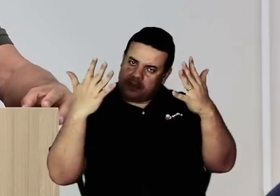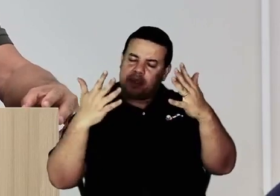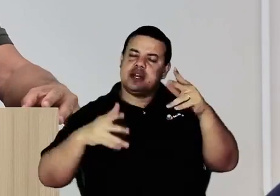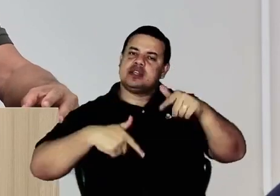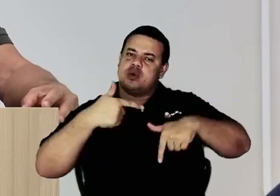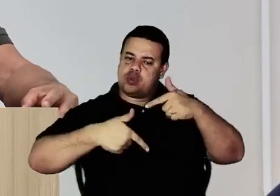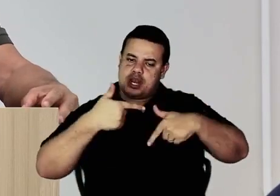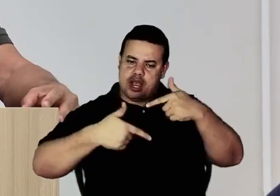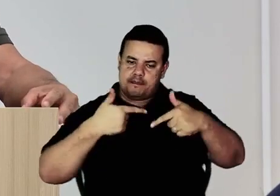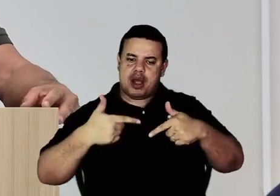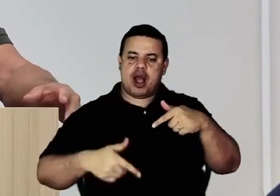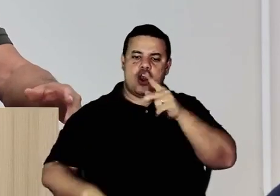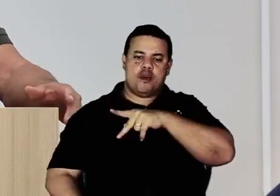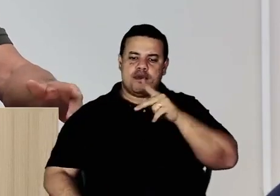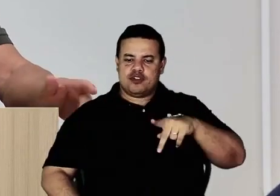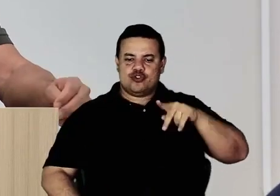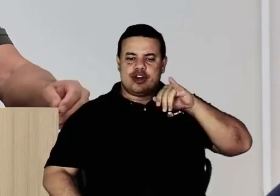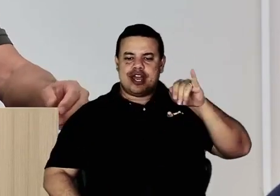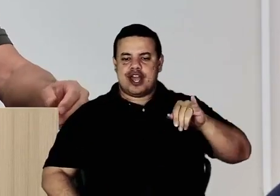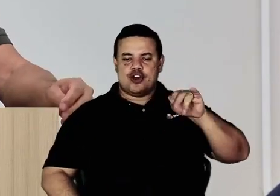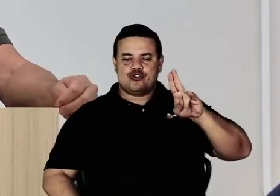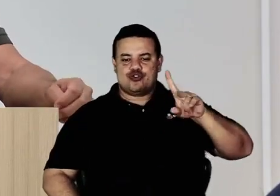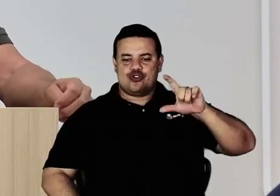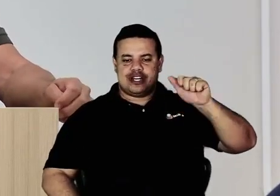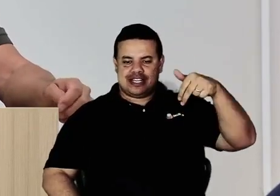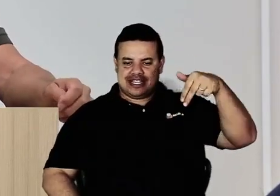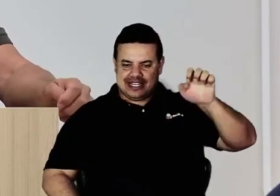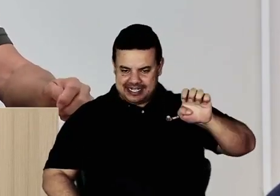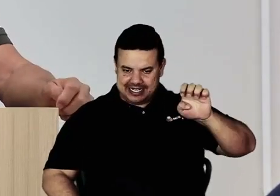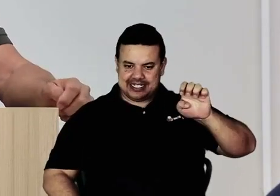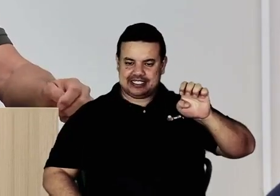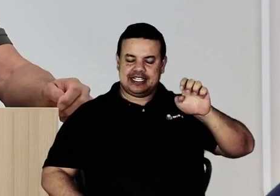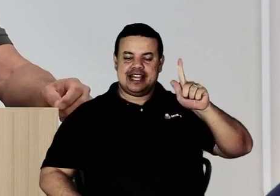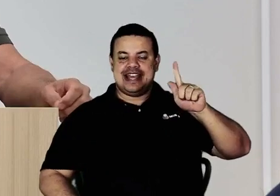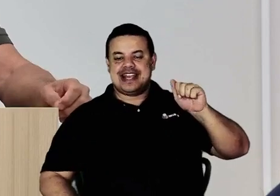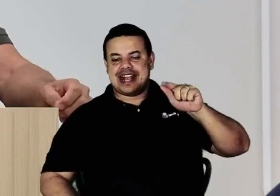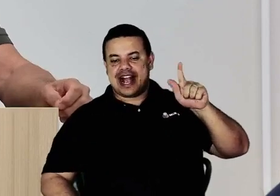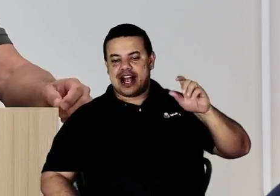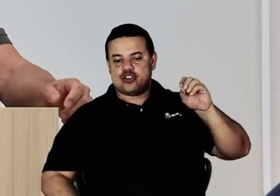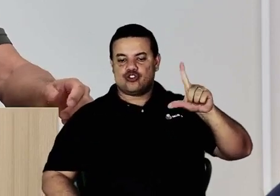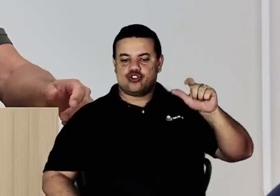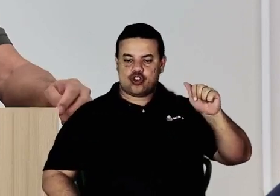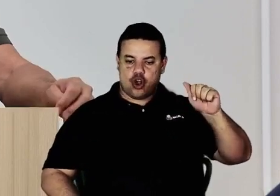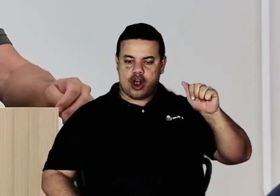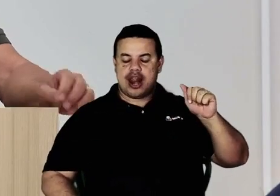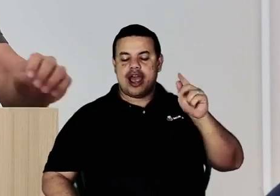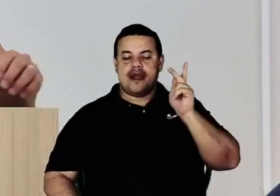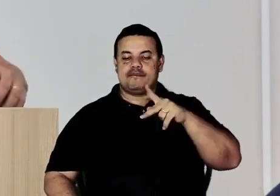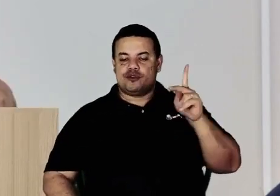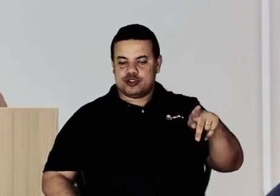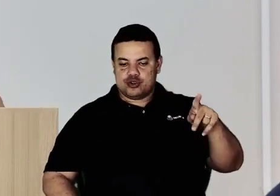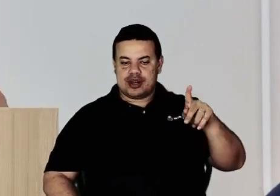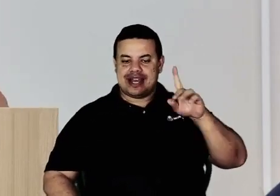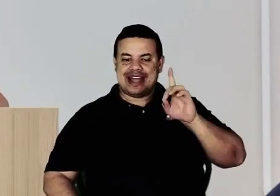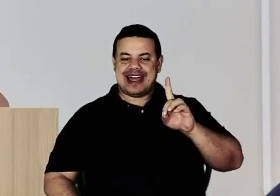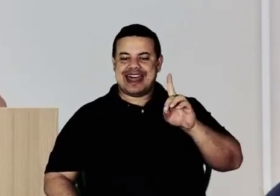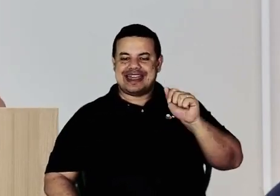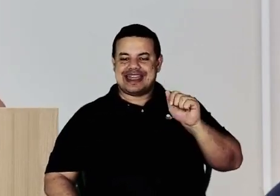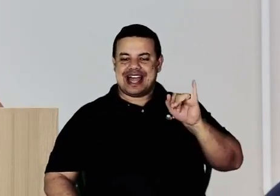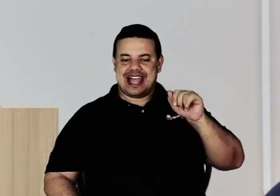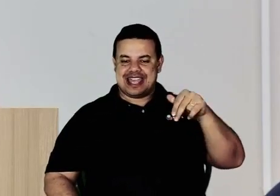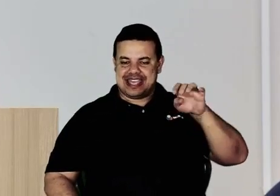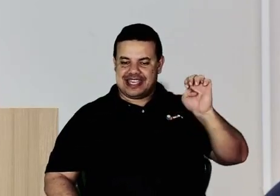Juliane Gazola, Schiocchetti Gazola, professora Daiane E aconteceu esse final de semana